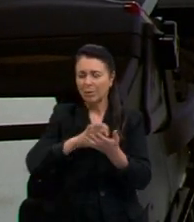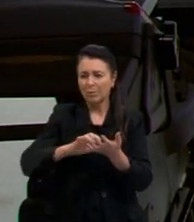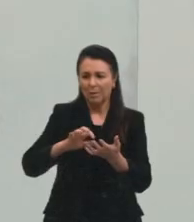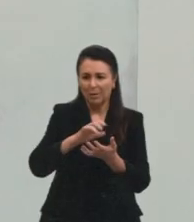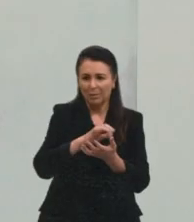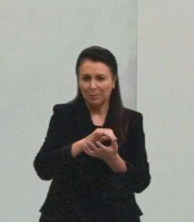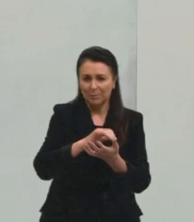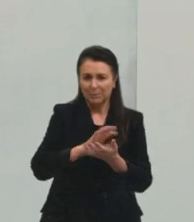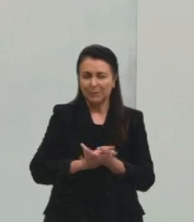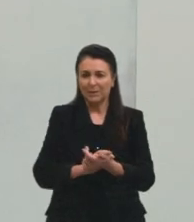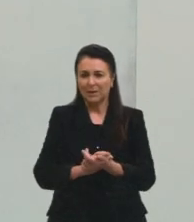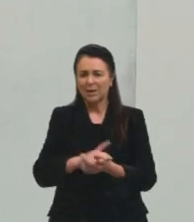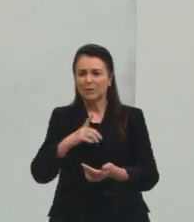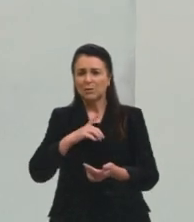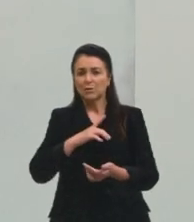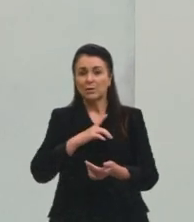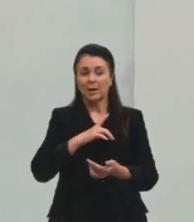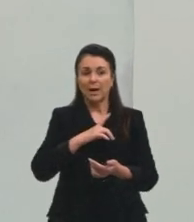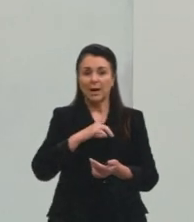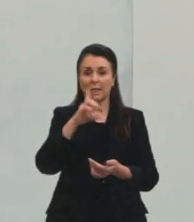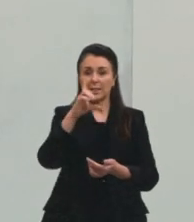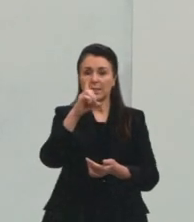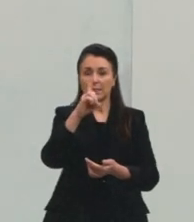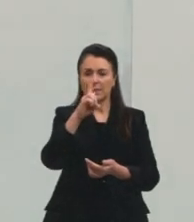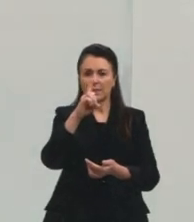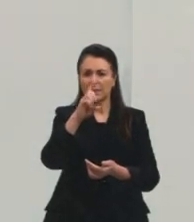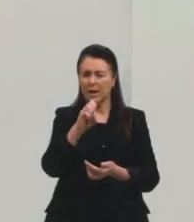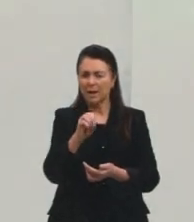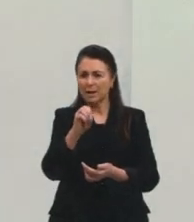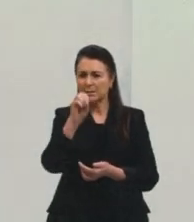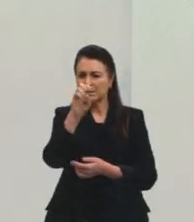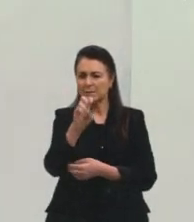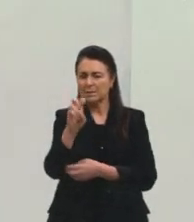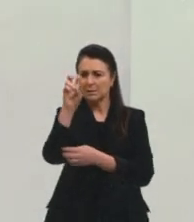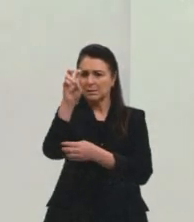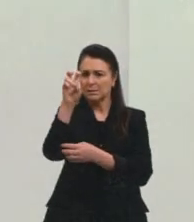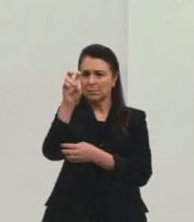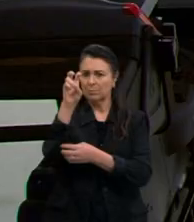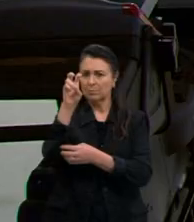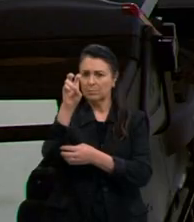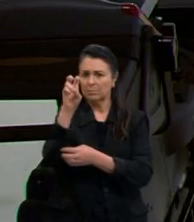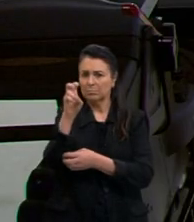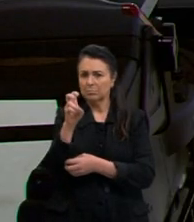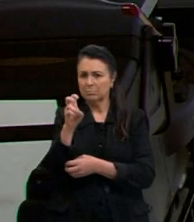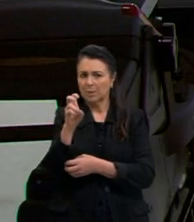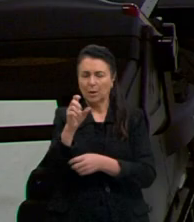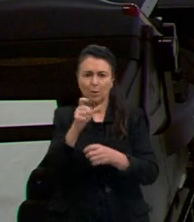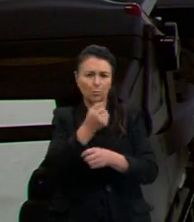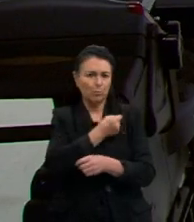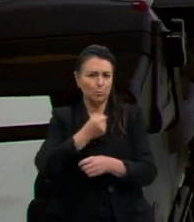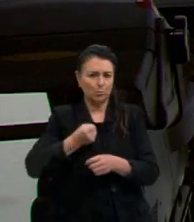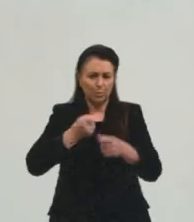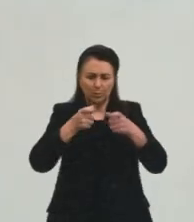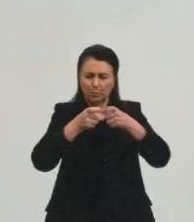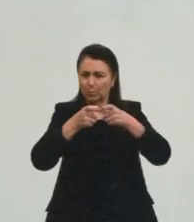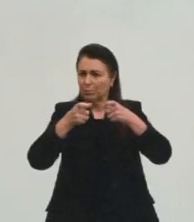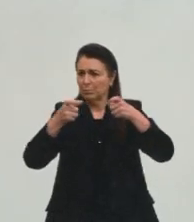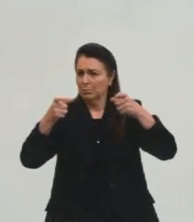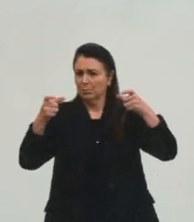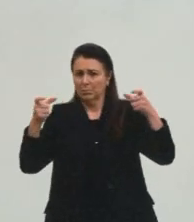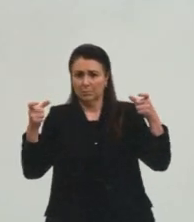e quando a gente tinha 10 elevado a 5 Qual o valor a gente obteve 100 mil número grande né